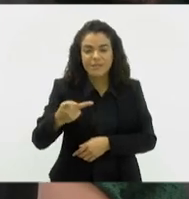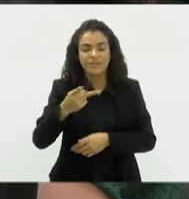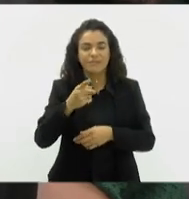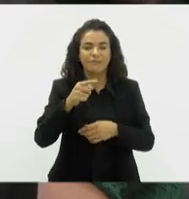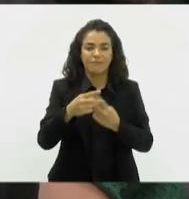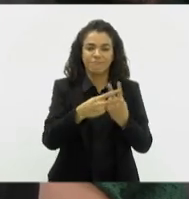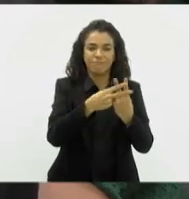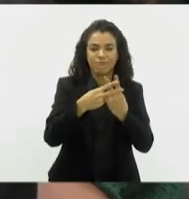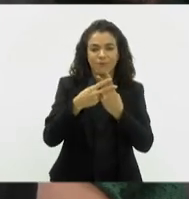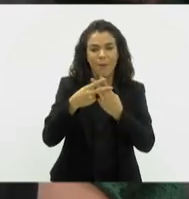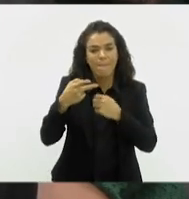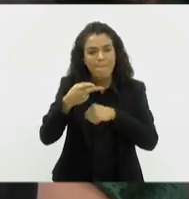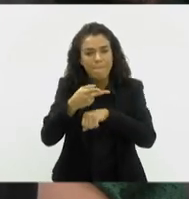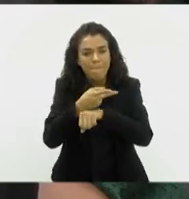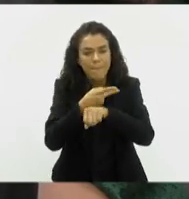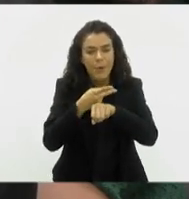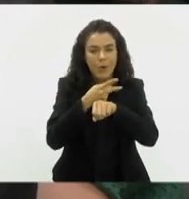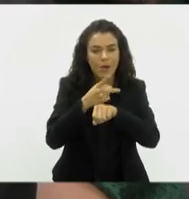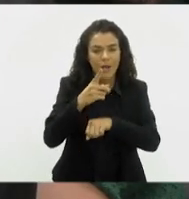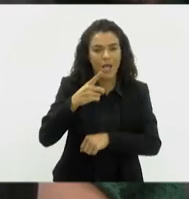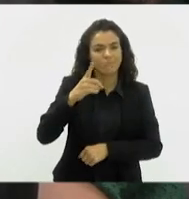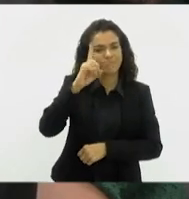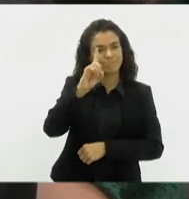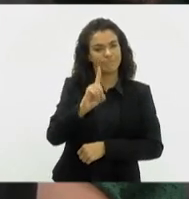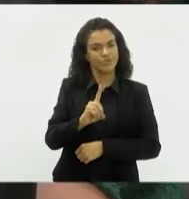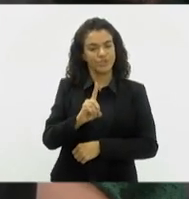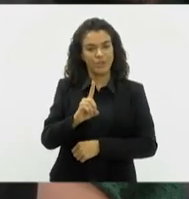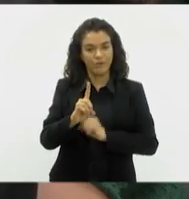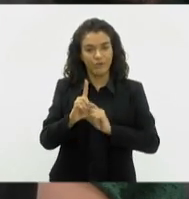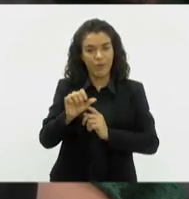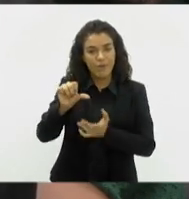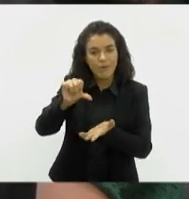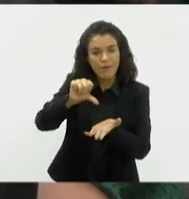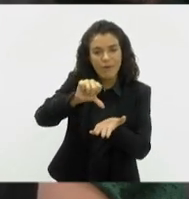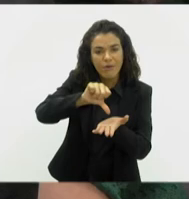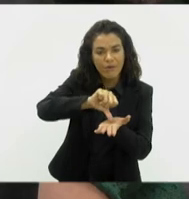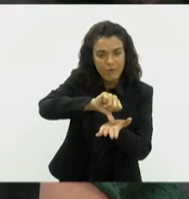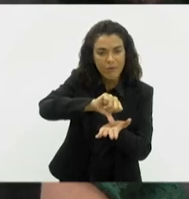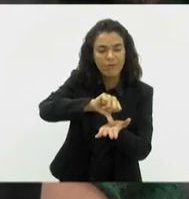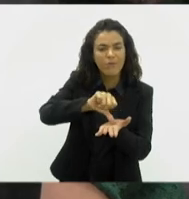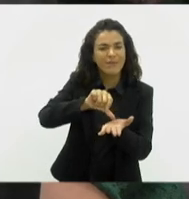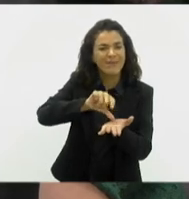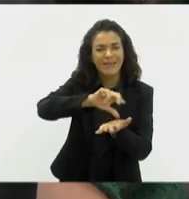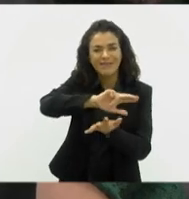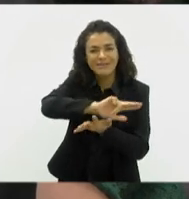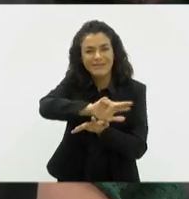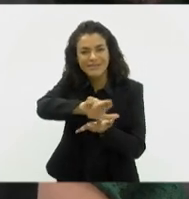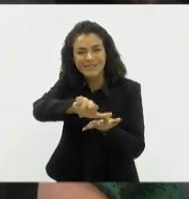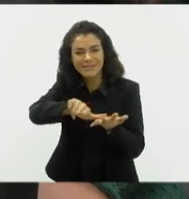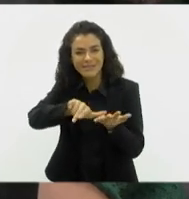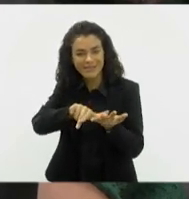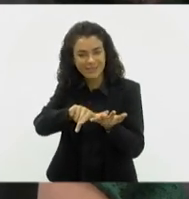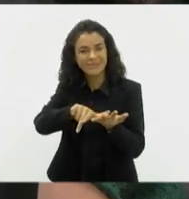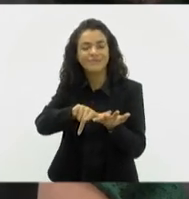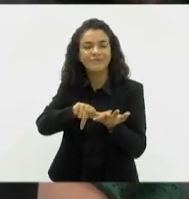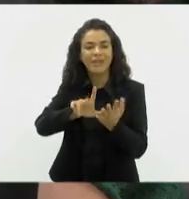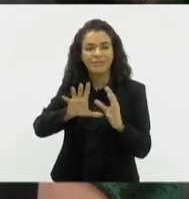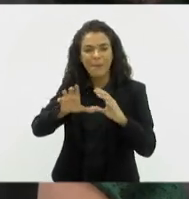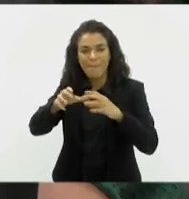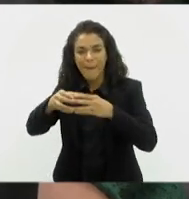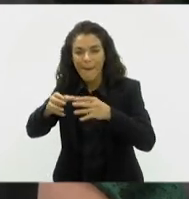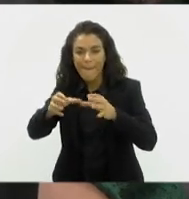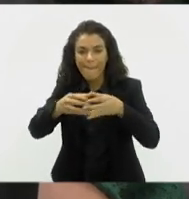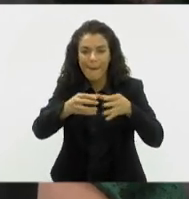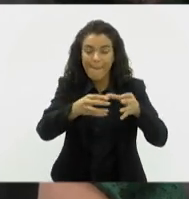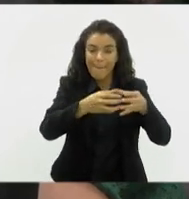direitos. Lá no morro tem um polo que... Tem diversos tipos de organizações, inclusive uma das organizações